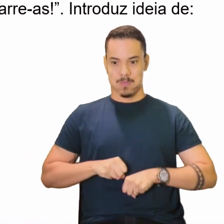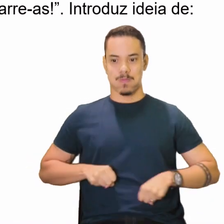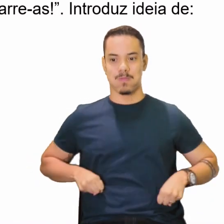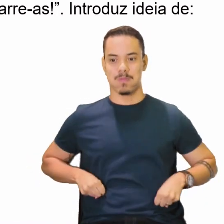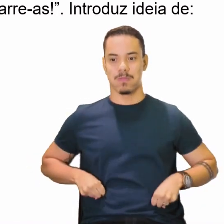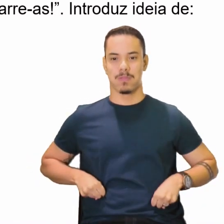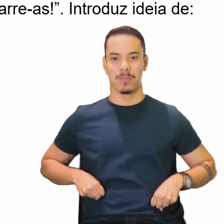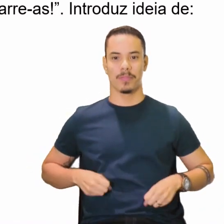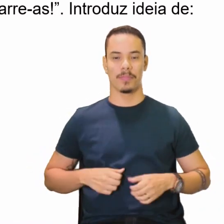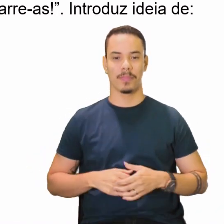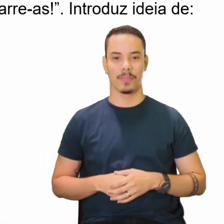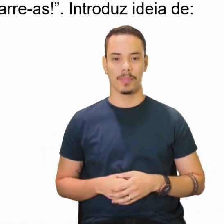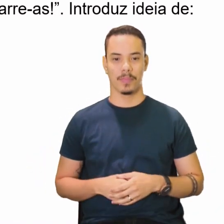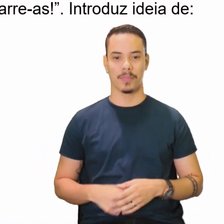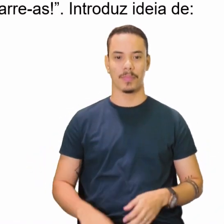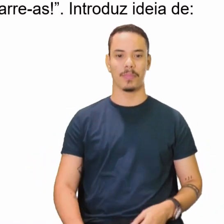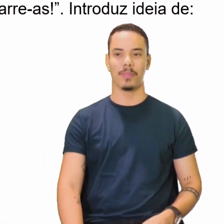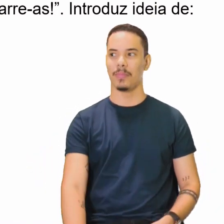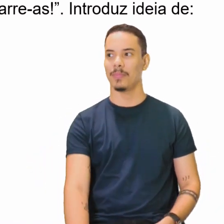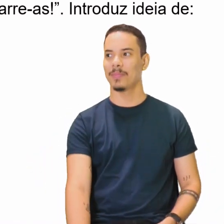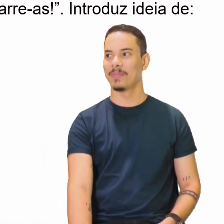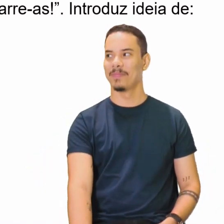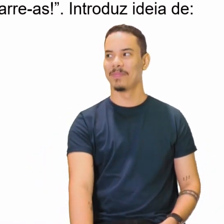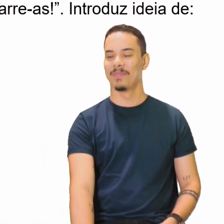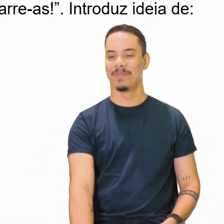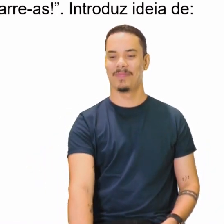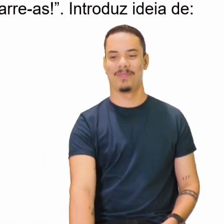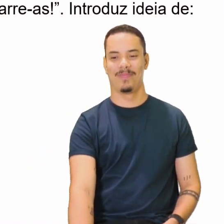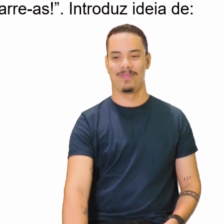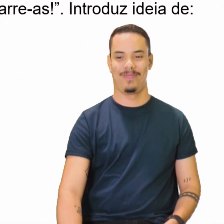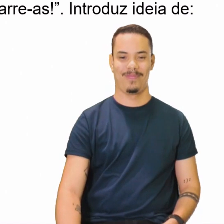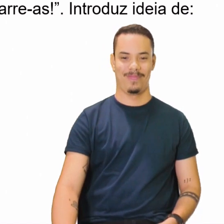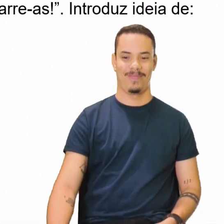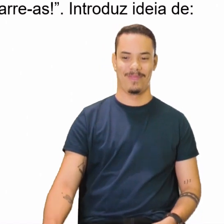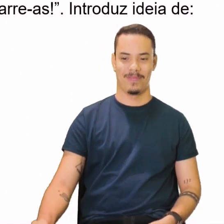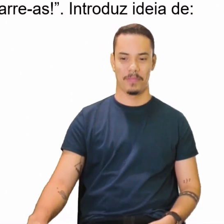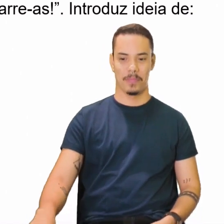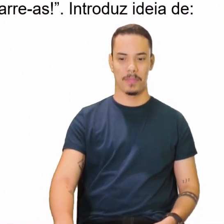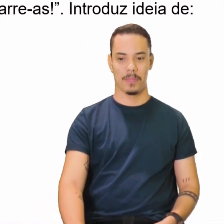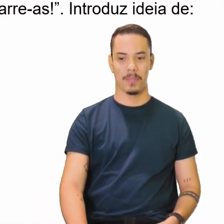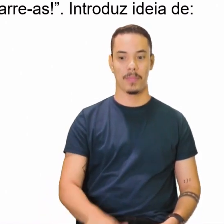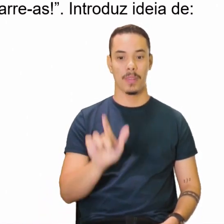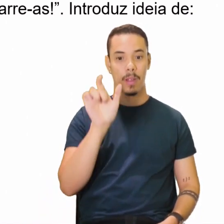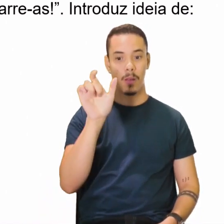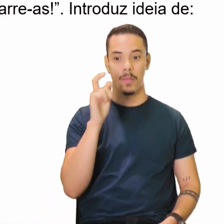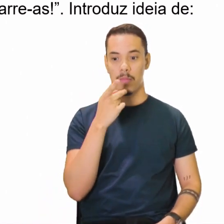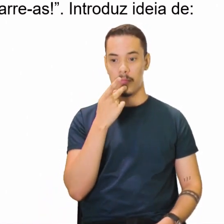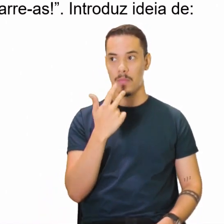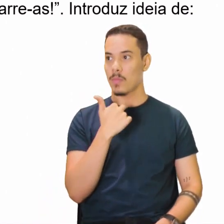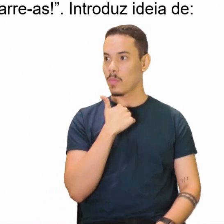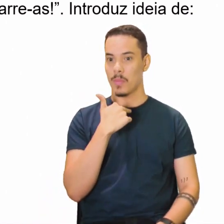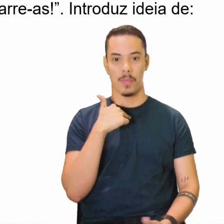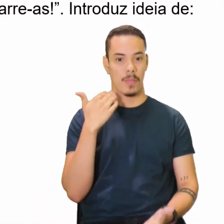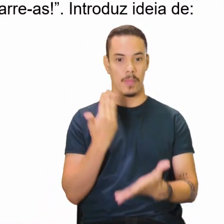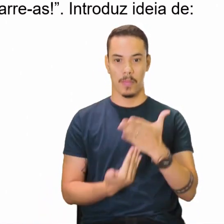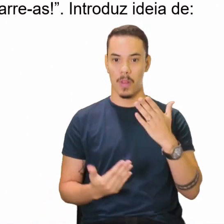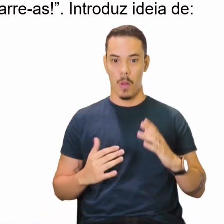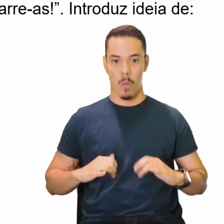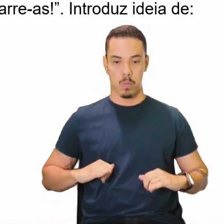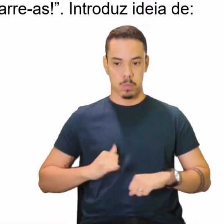pai. Comando da questão. A palavra destacada na frase se não pode perder as